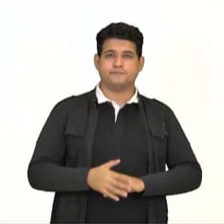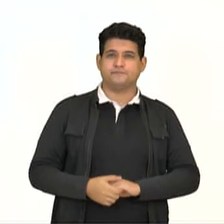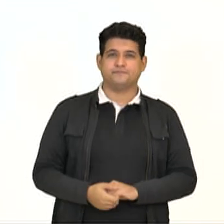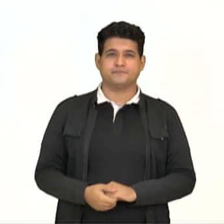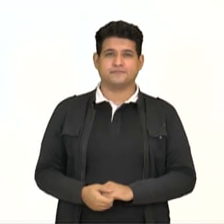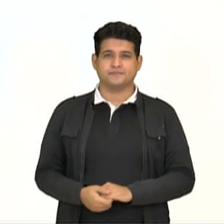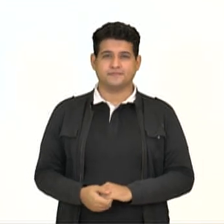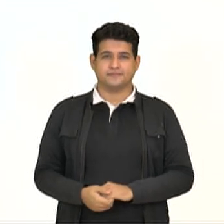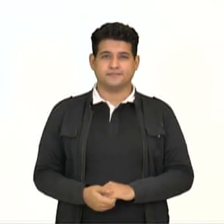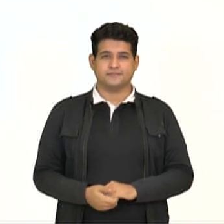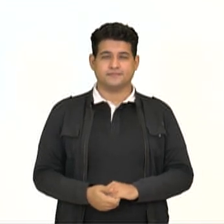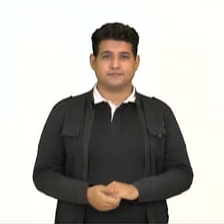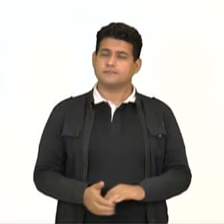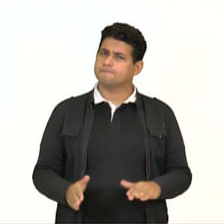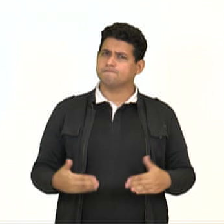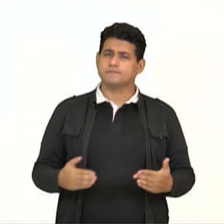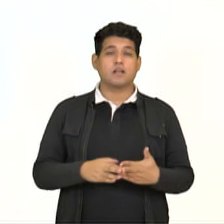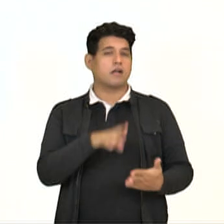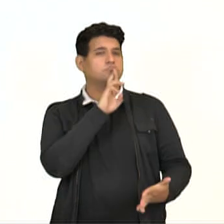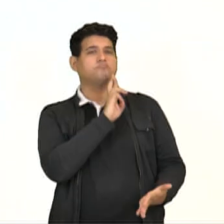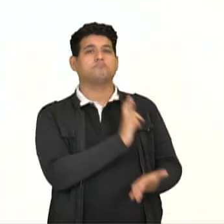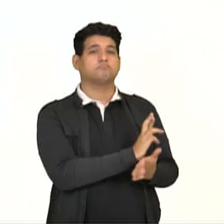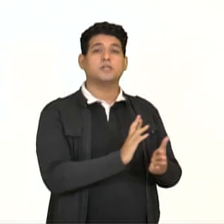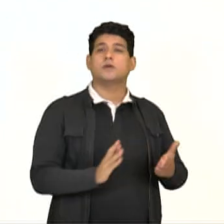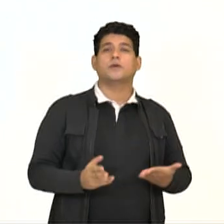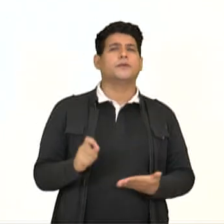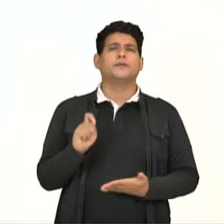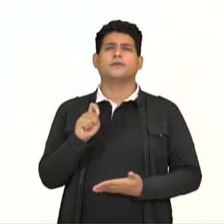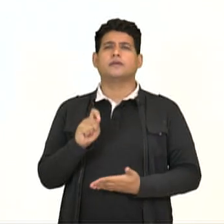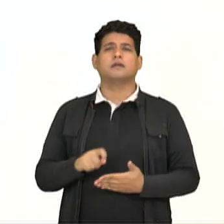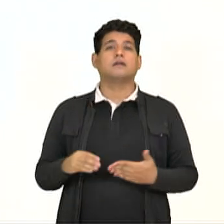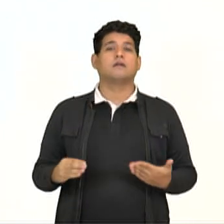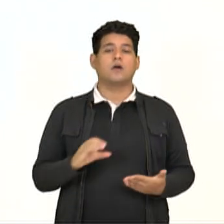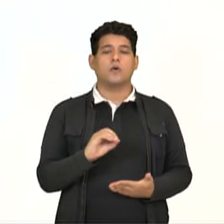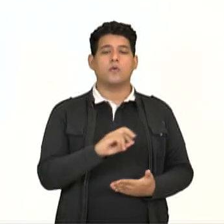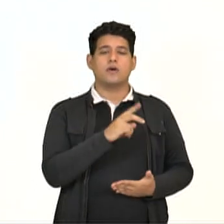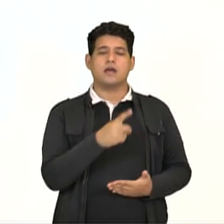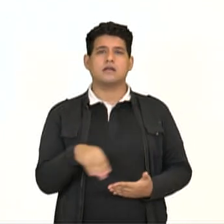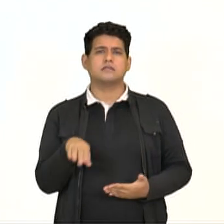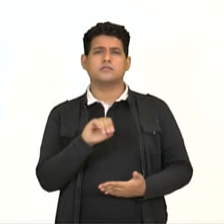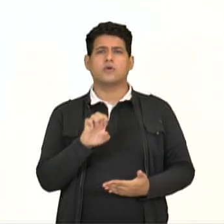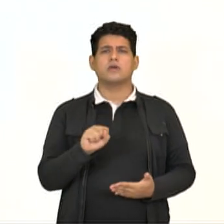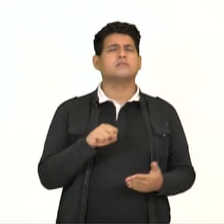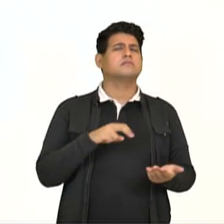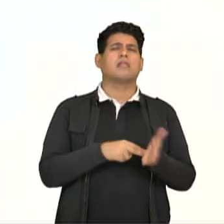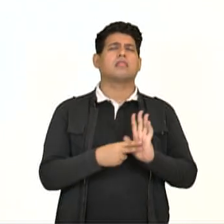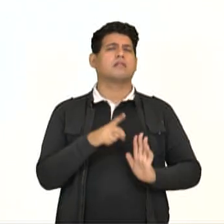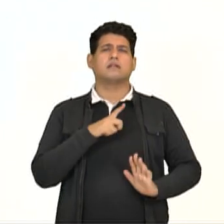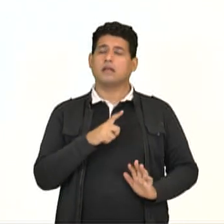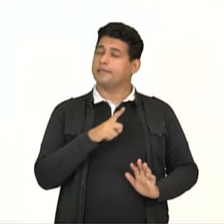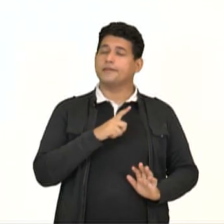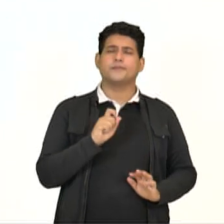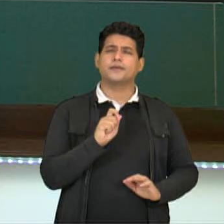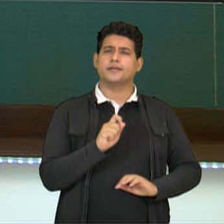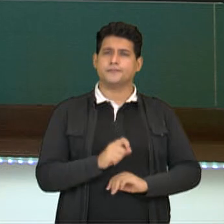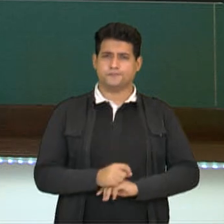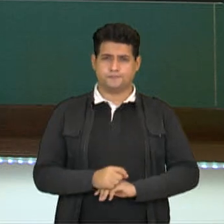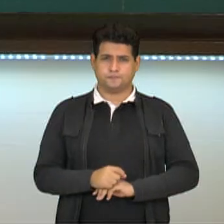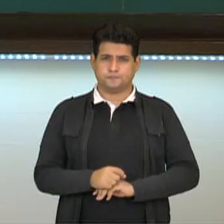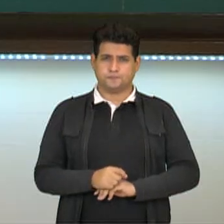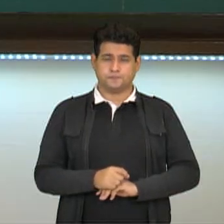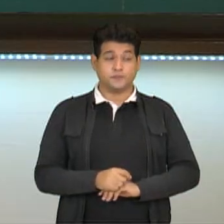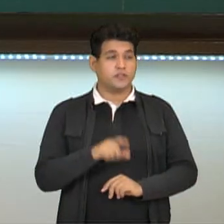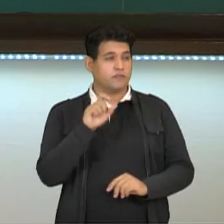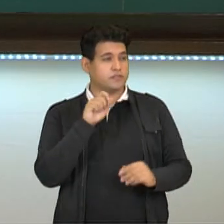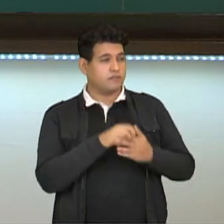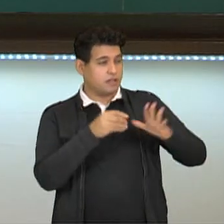tá? Então, vocês vão responder agora. As orações condicionais são compostas por. Então,